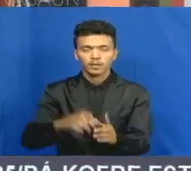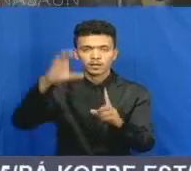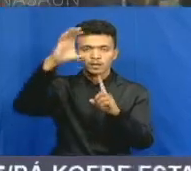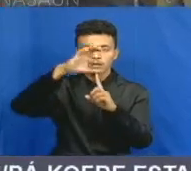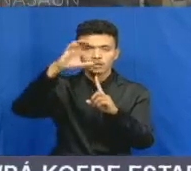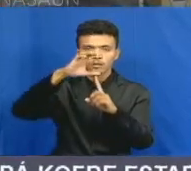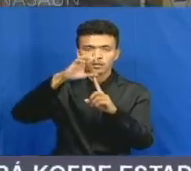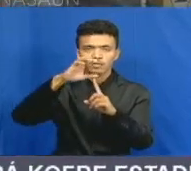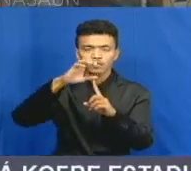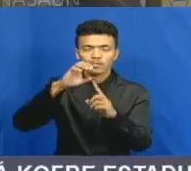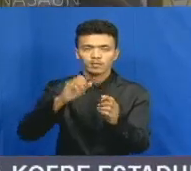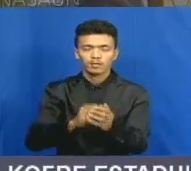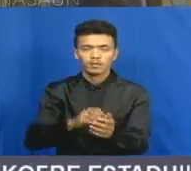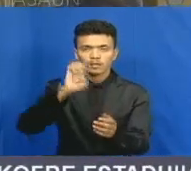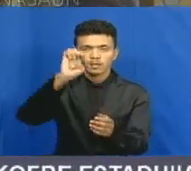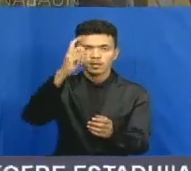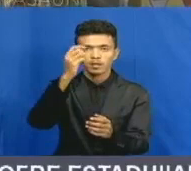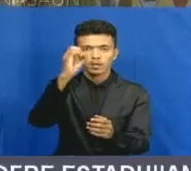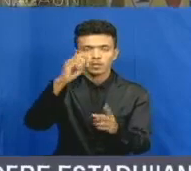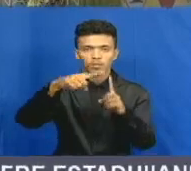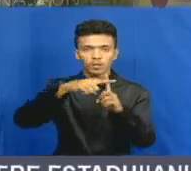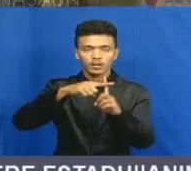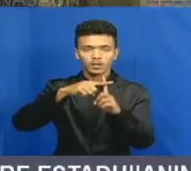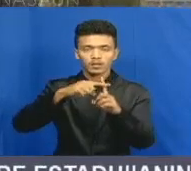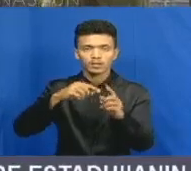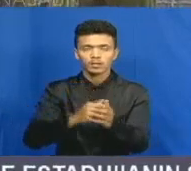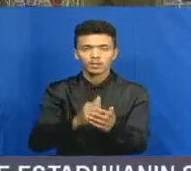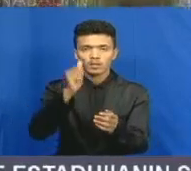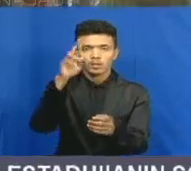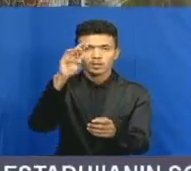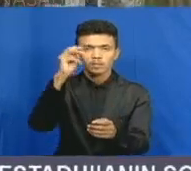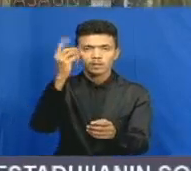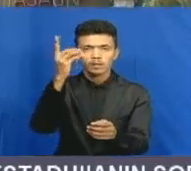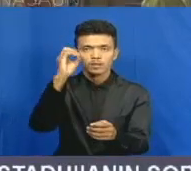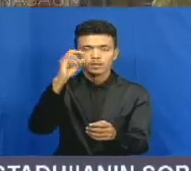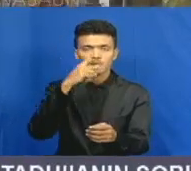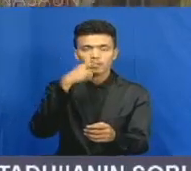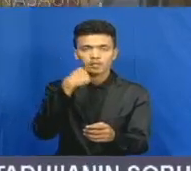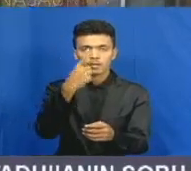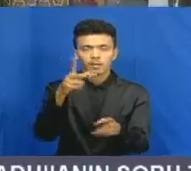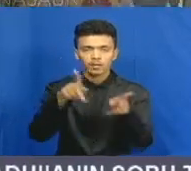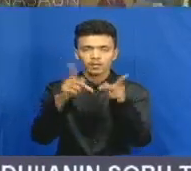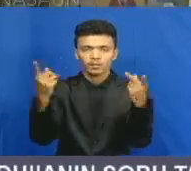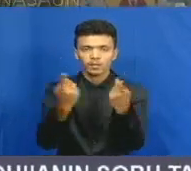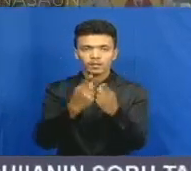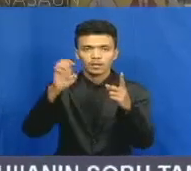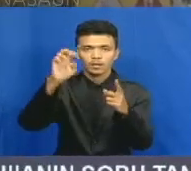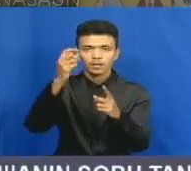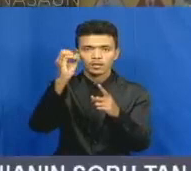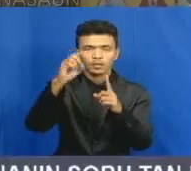Supervisor, estação combustível e Tomás Mandarim, Armando Marques afirma, Companhia e Tomás,